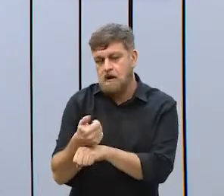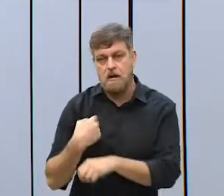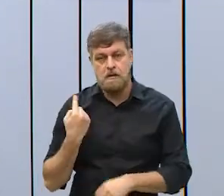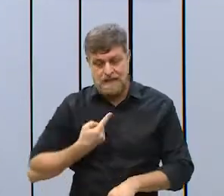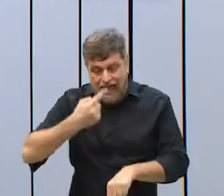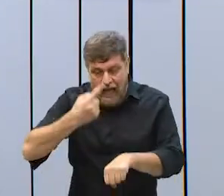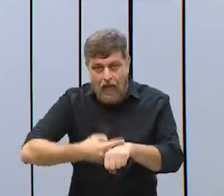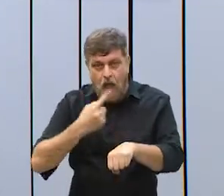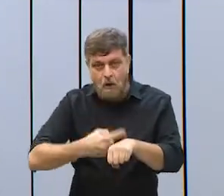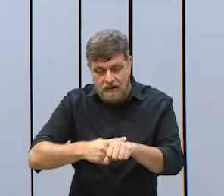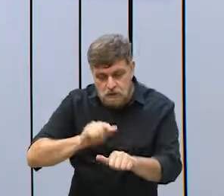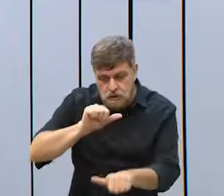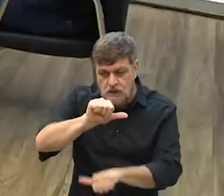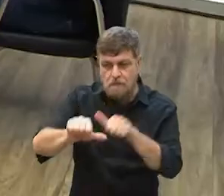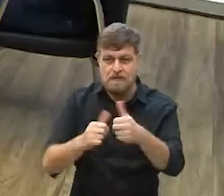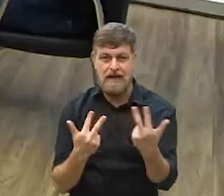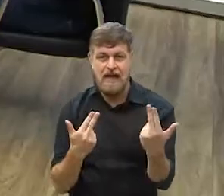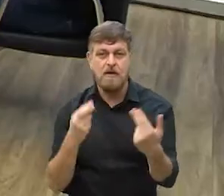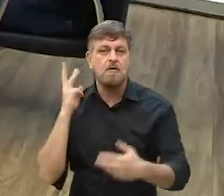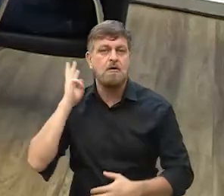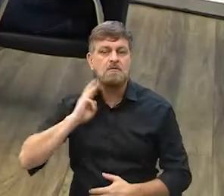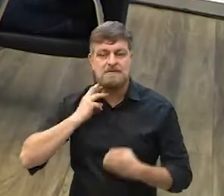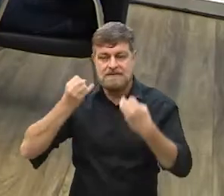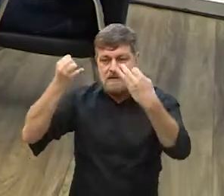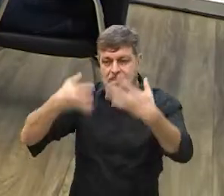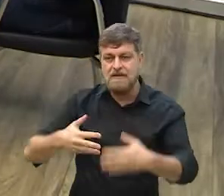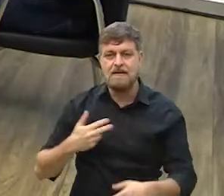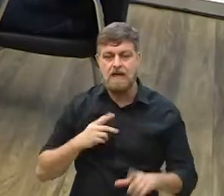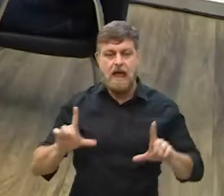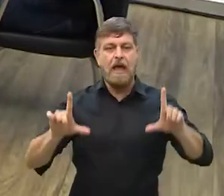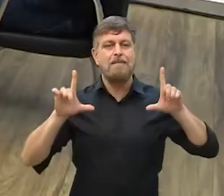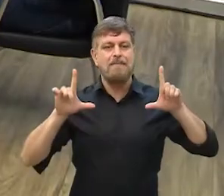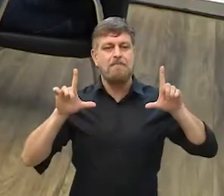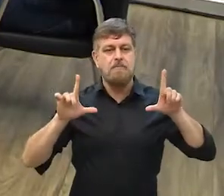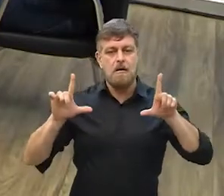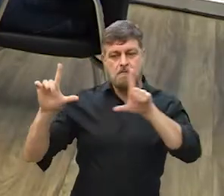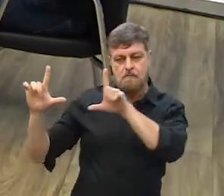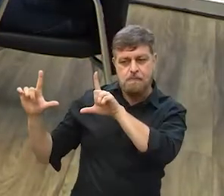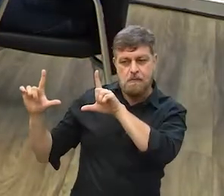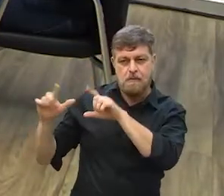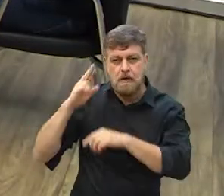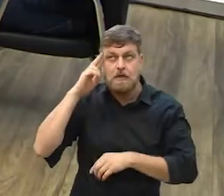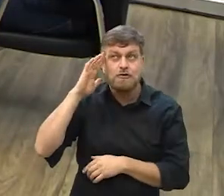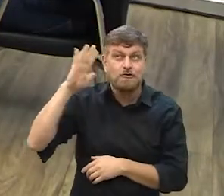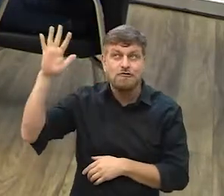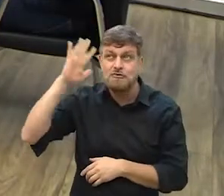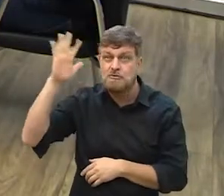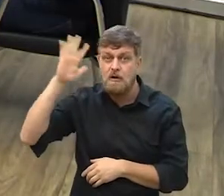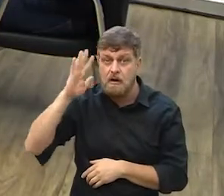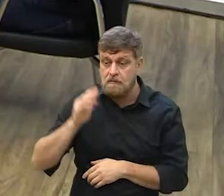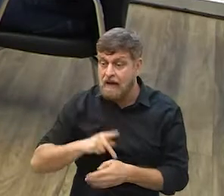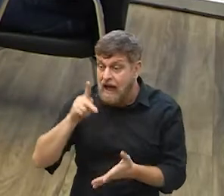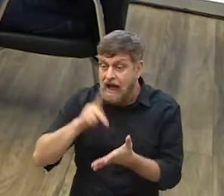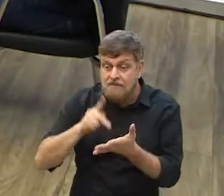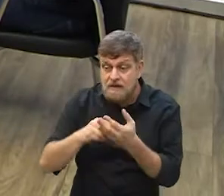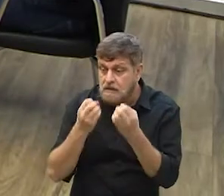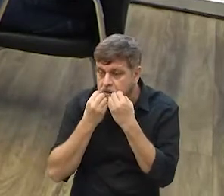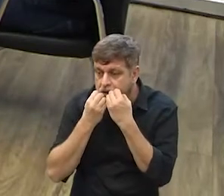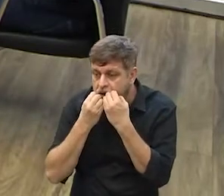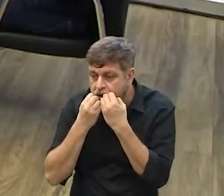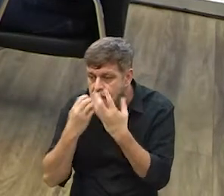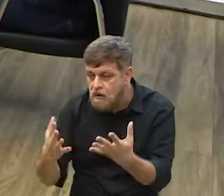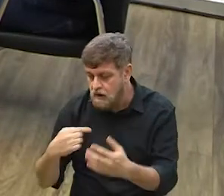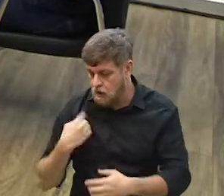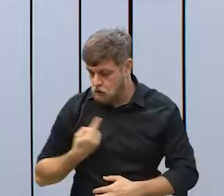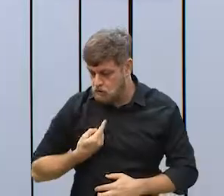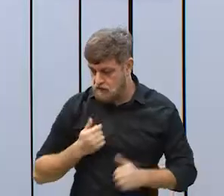de mudar o tipo, igual o Cecílio falou, parar de politicagem, de sonhos, e falar a verdade. Olha, não é que não vai ser